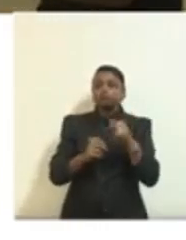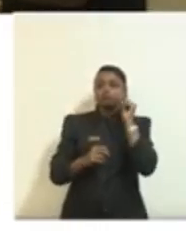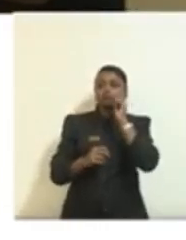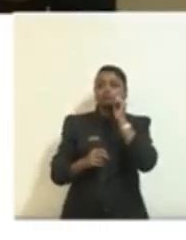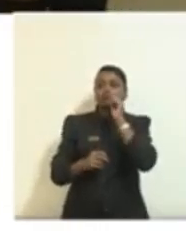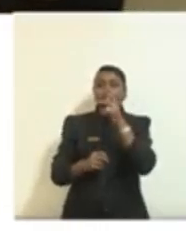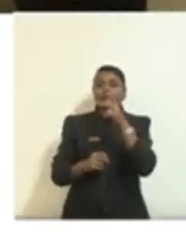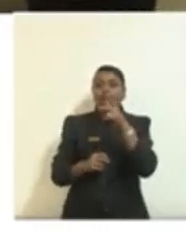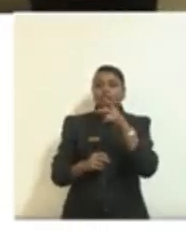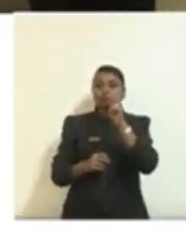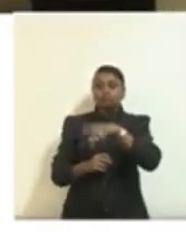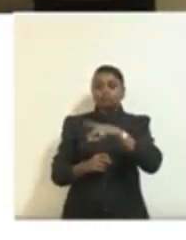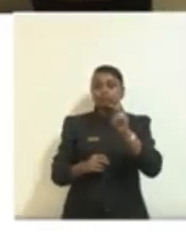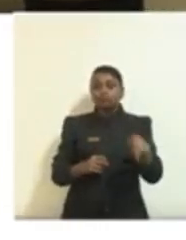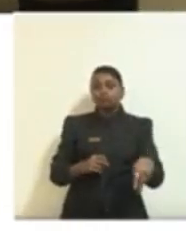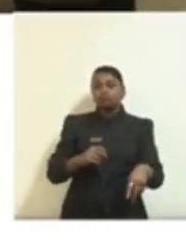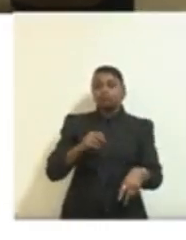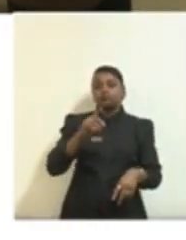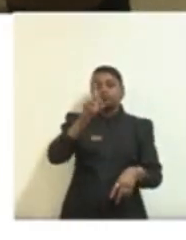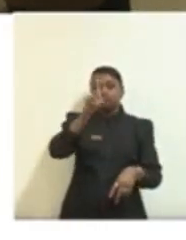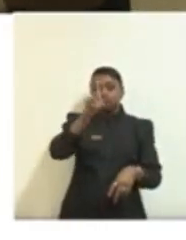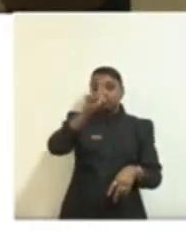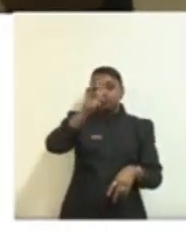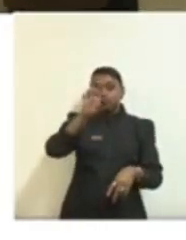Roberti, né, lá da UFSM, da